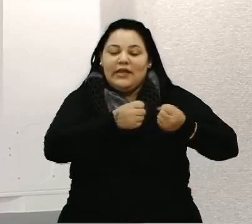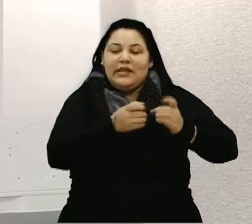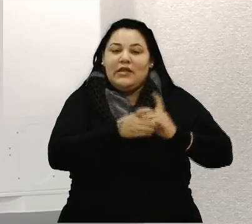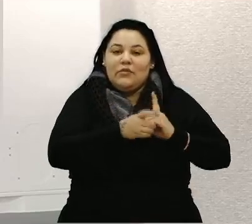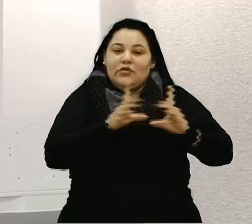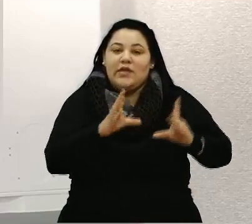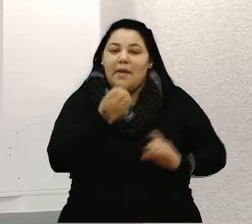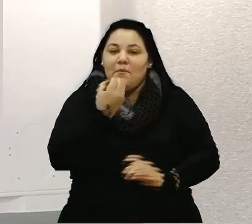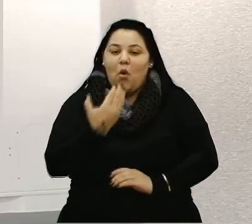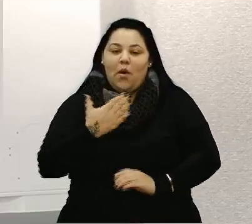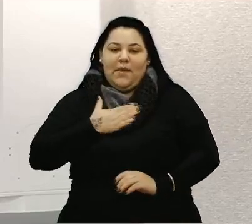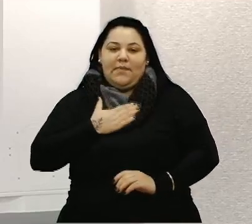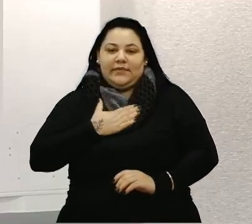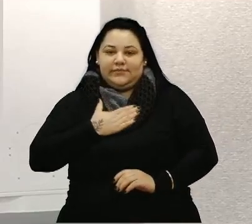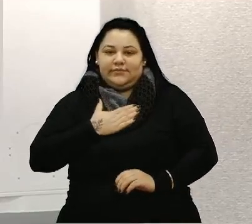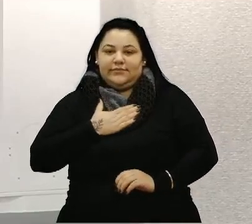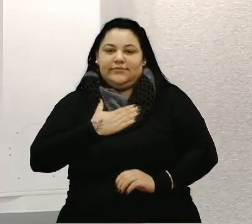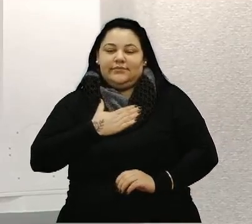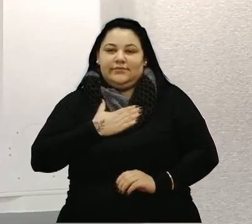para ti,